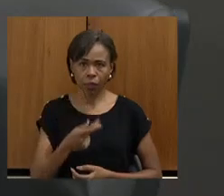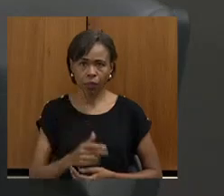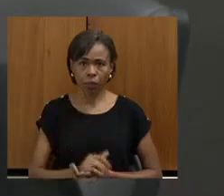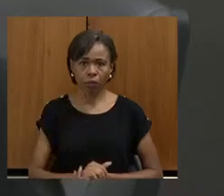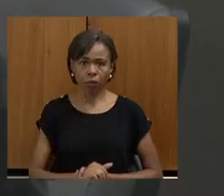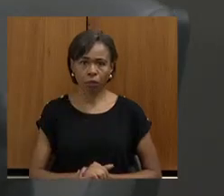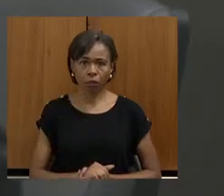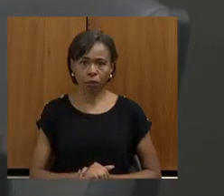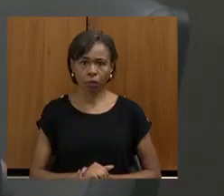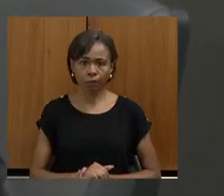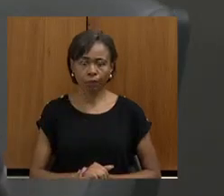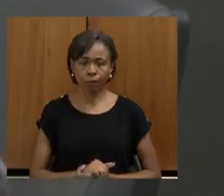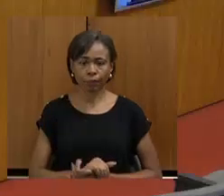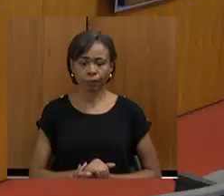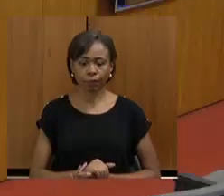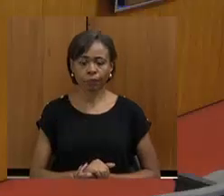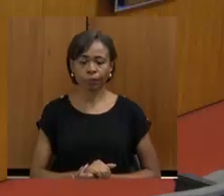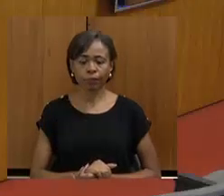Está colocada.